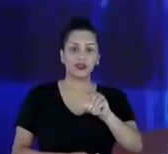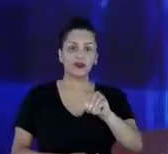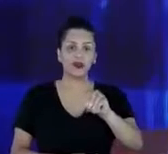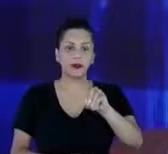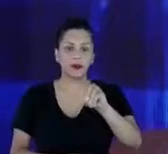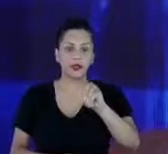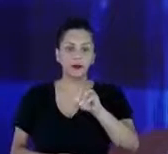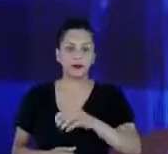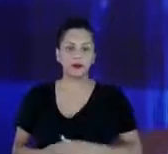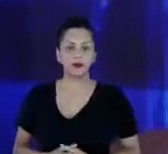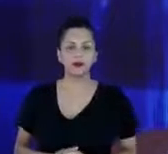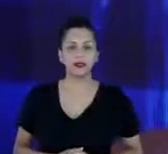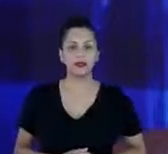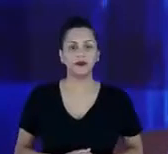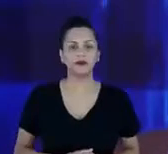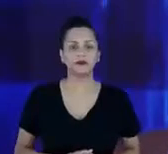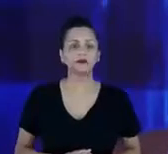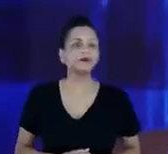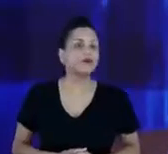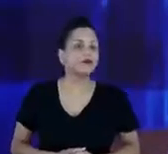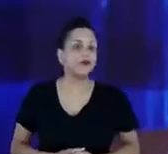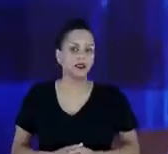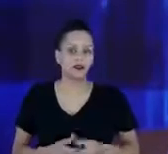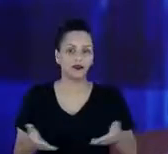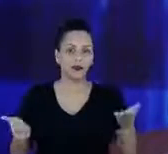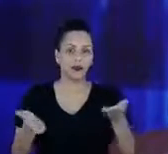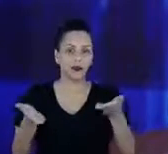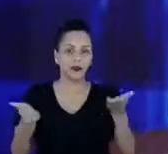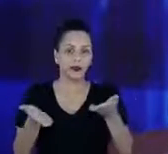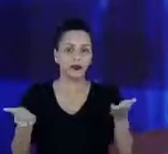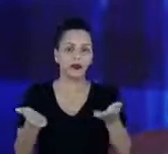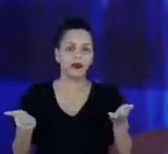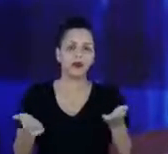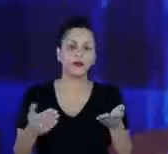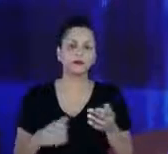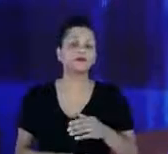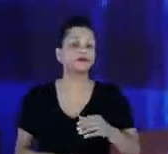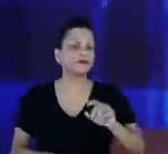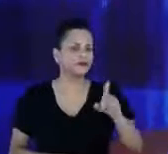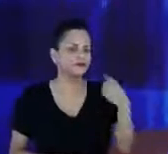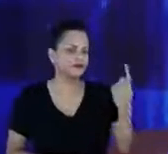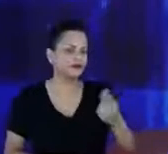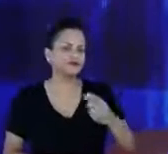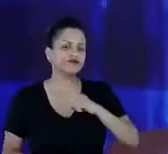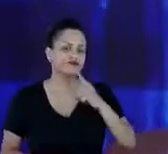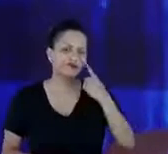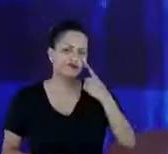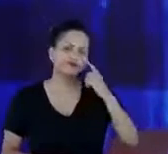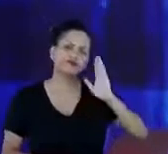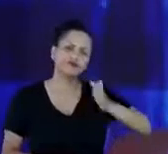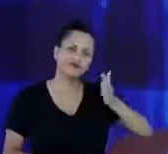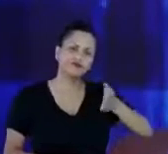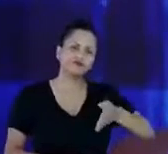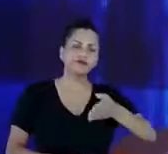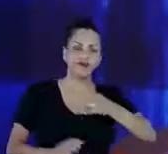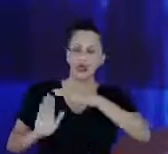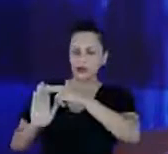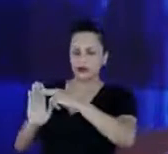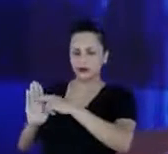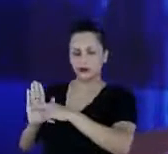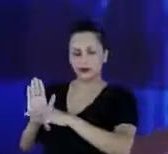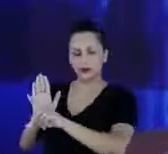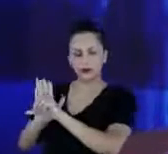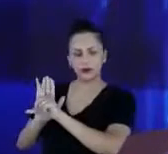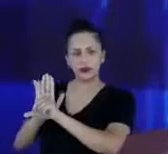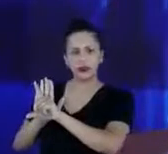é a gente está acostumado aqui tanto do ponto de vista das empresas como do ponto de vista do Regulador do setor elétrico a ouvir